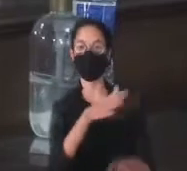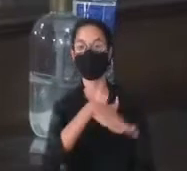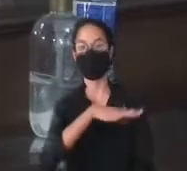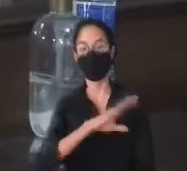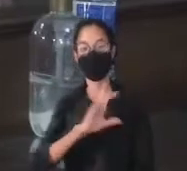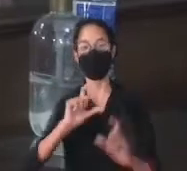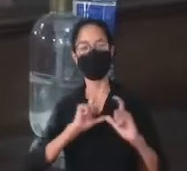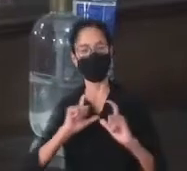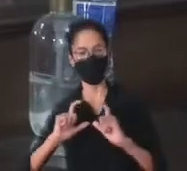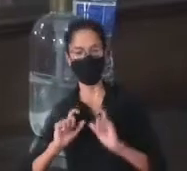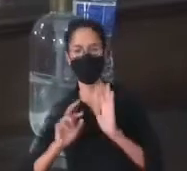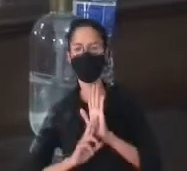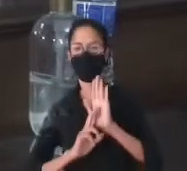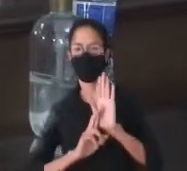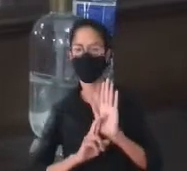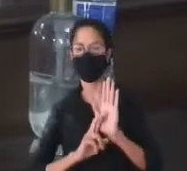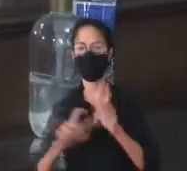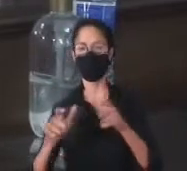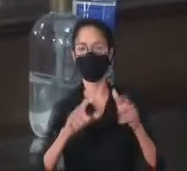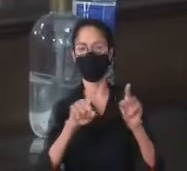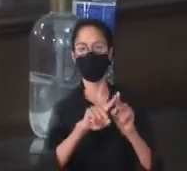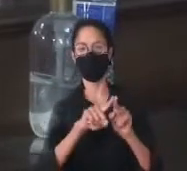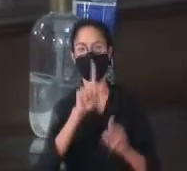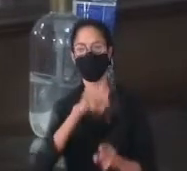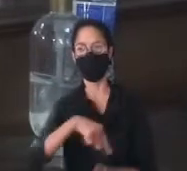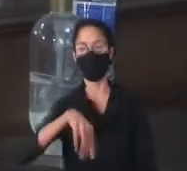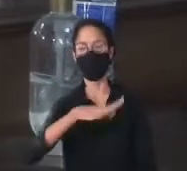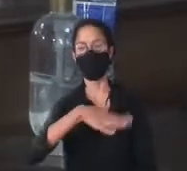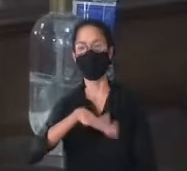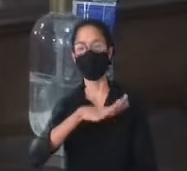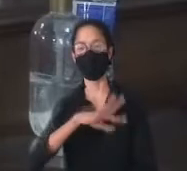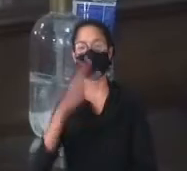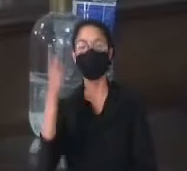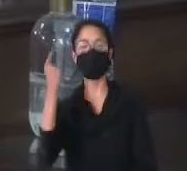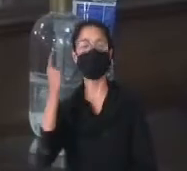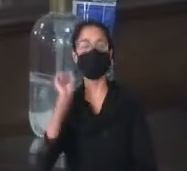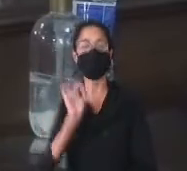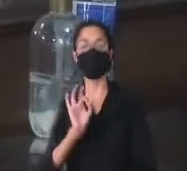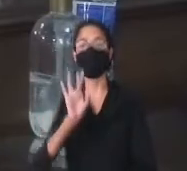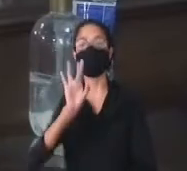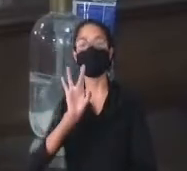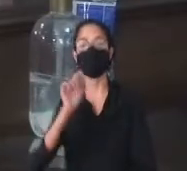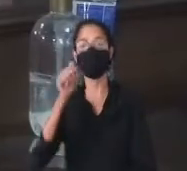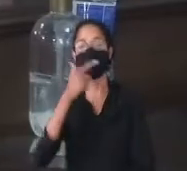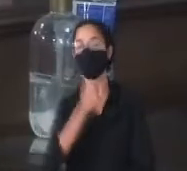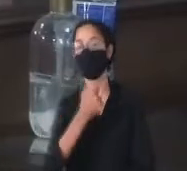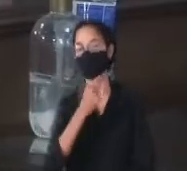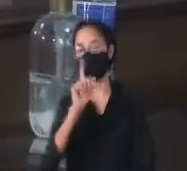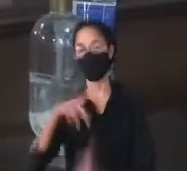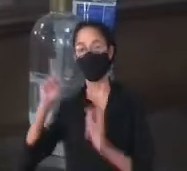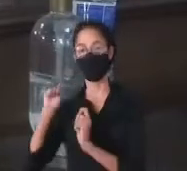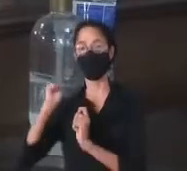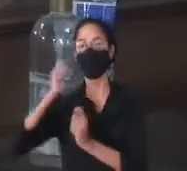medalhas representando nossa cidade outros locais você está entrando uma área que antigamente era só dos homens que a área do judô